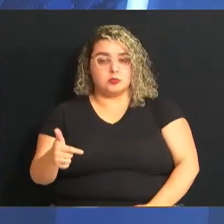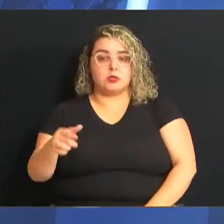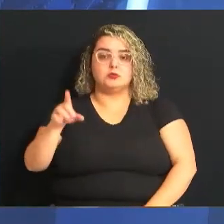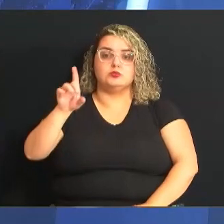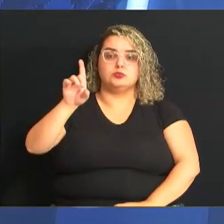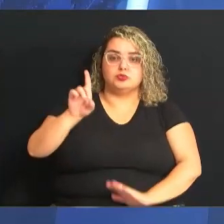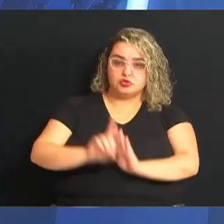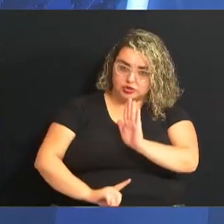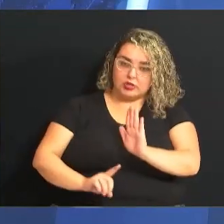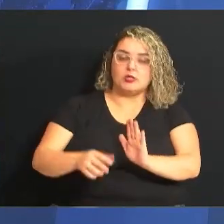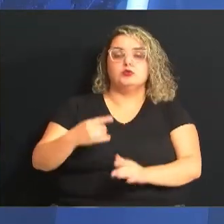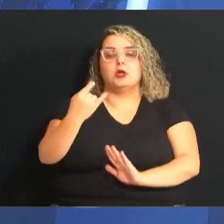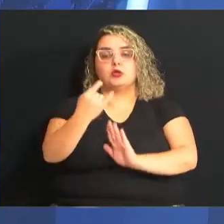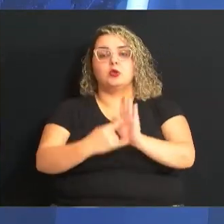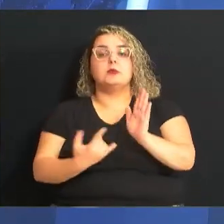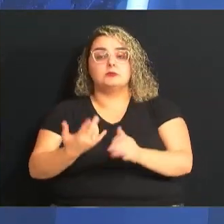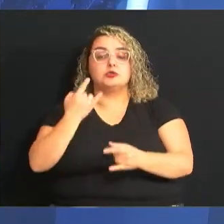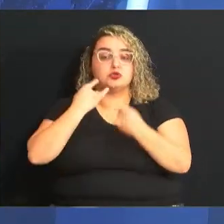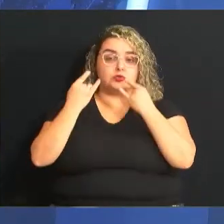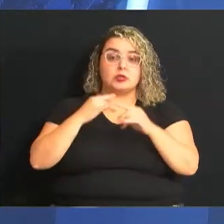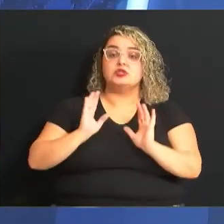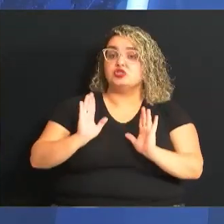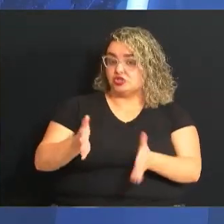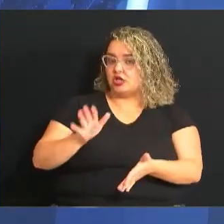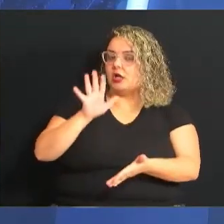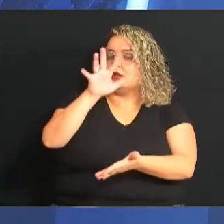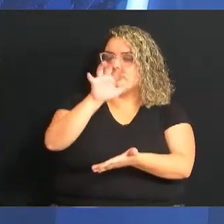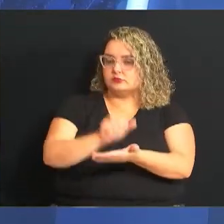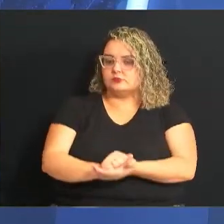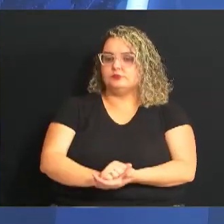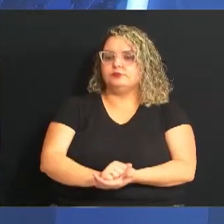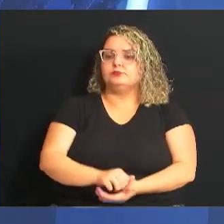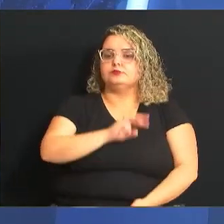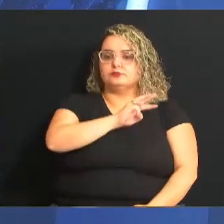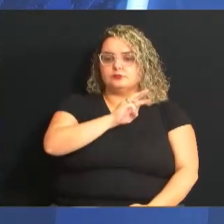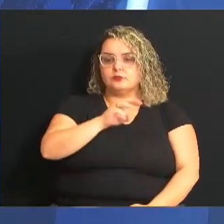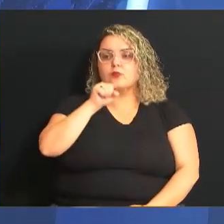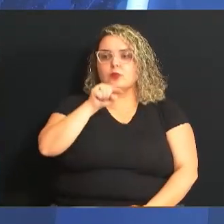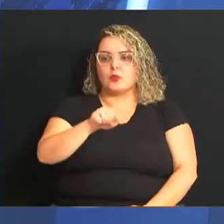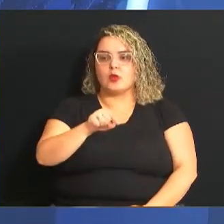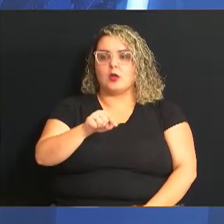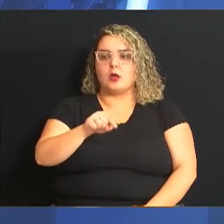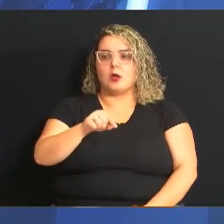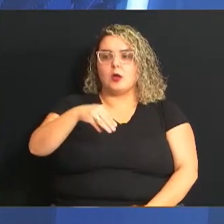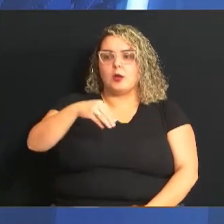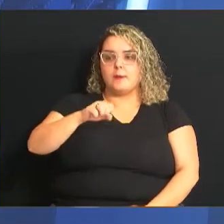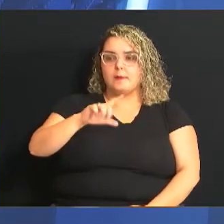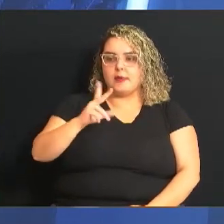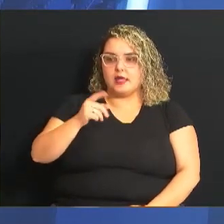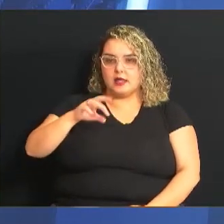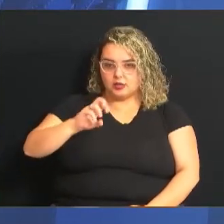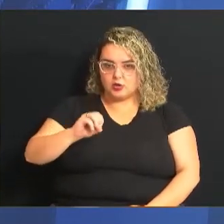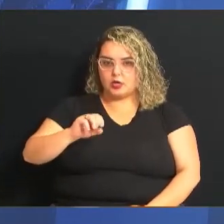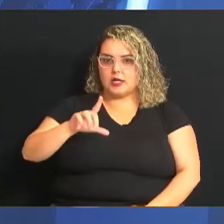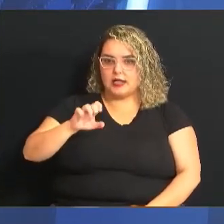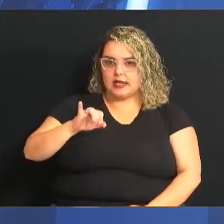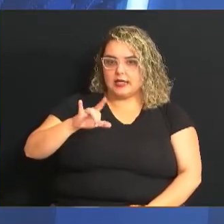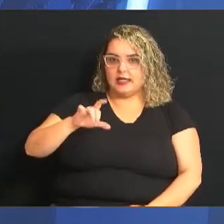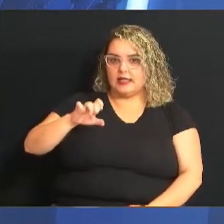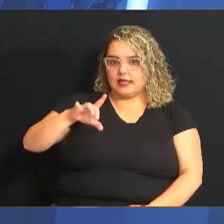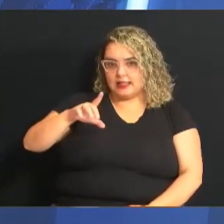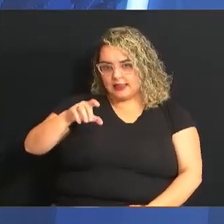conta com 21 ações, muitas delas voltadas ao incentivo do desenvolvimento econômico. Nós temos uma lei